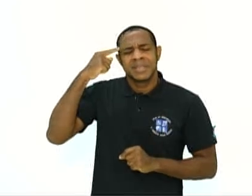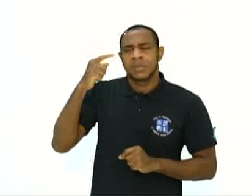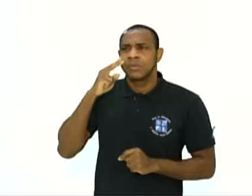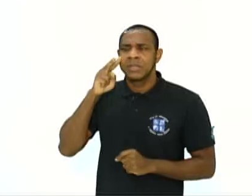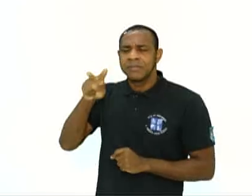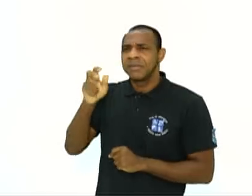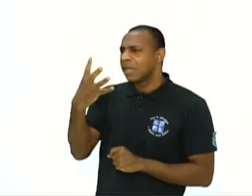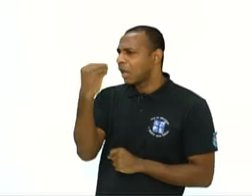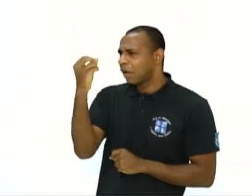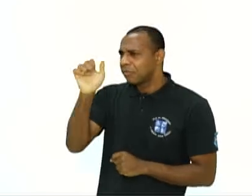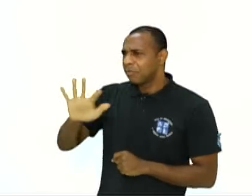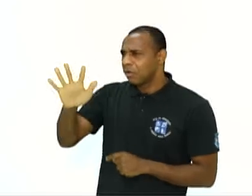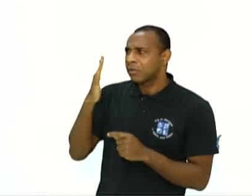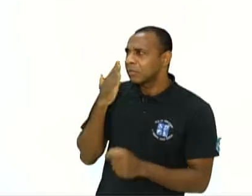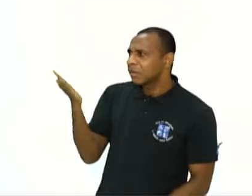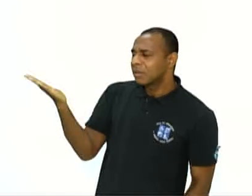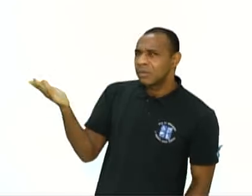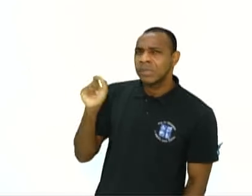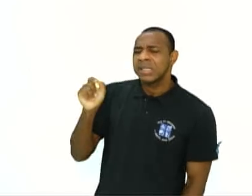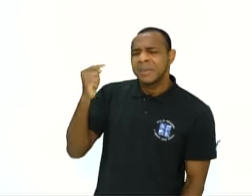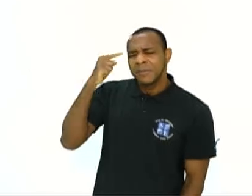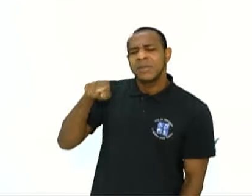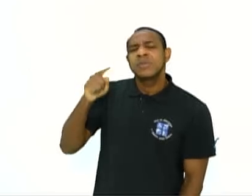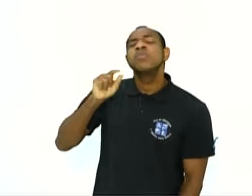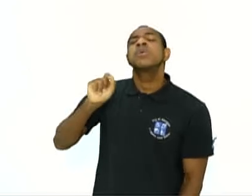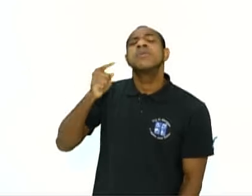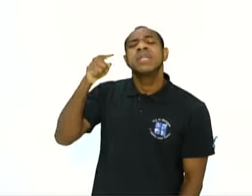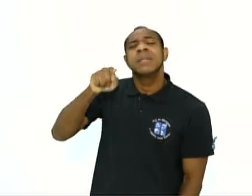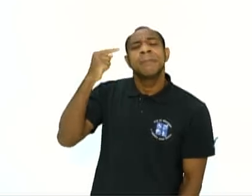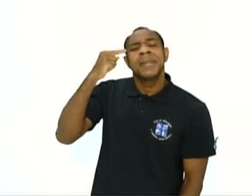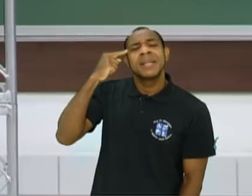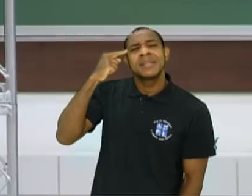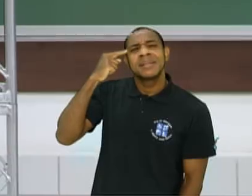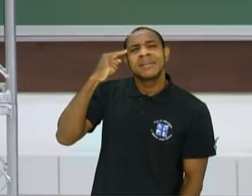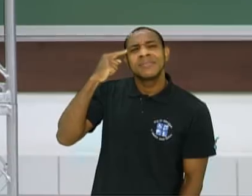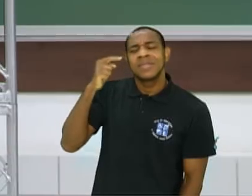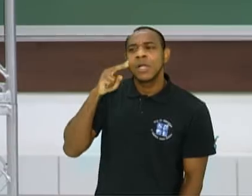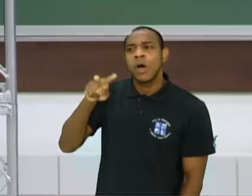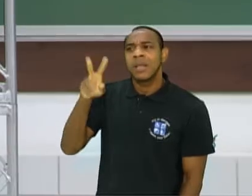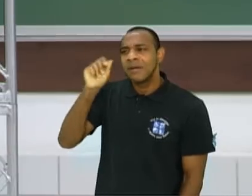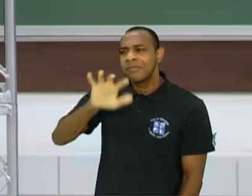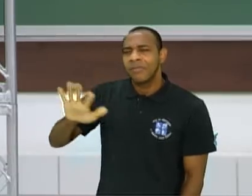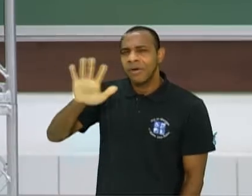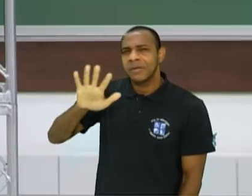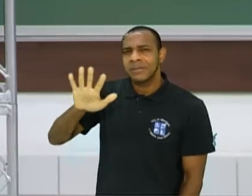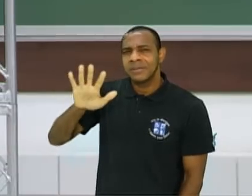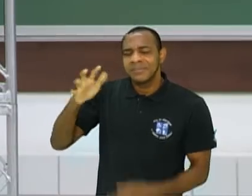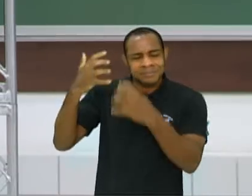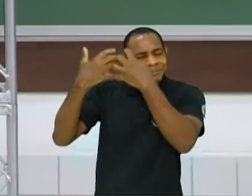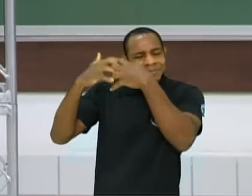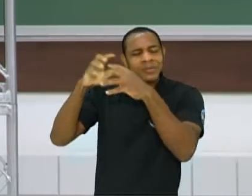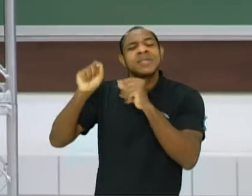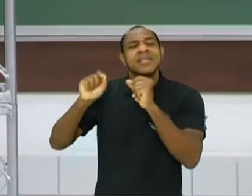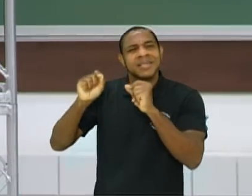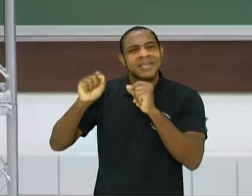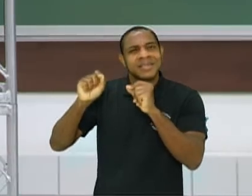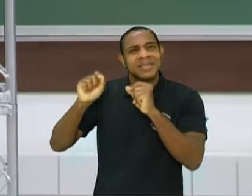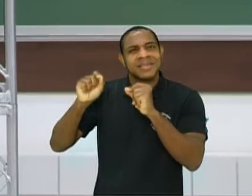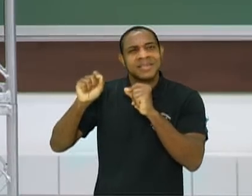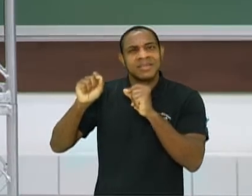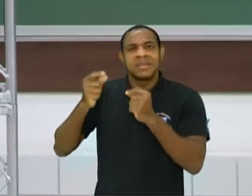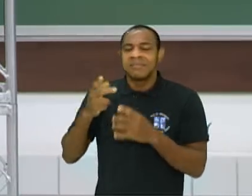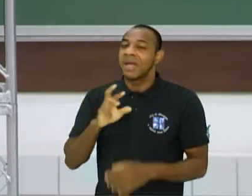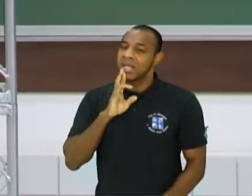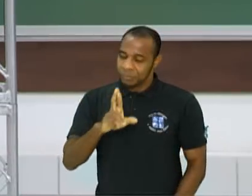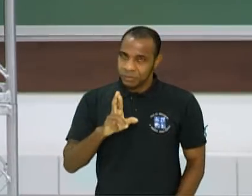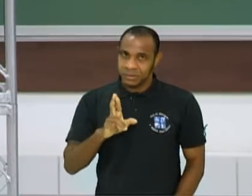essa imagem? Você vai responder aí no seu caderno, de preferência em inglês. Alguma palavrinha lá que você não souber, você coloca em